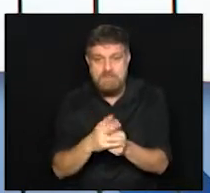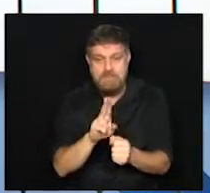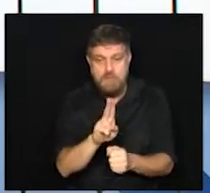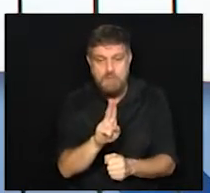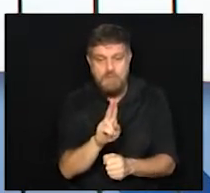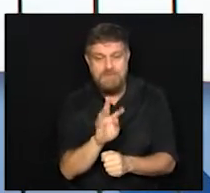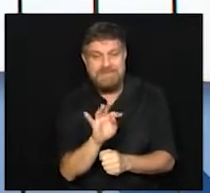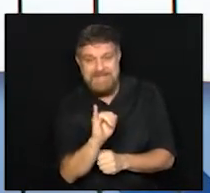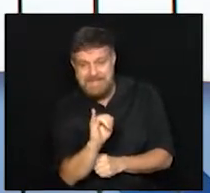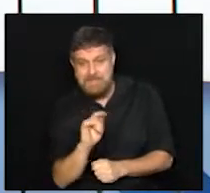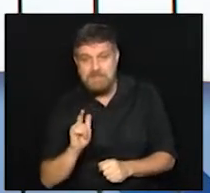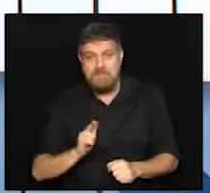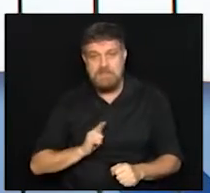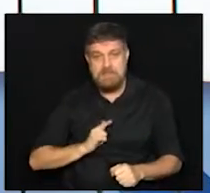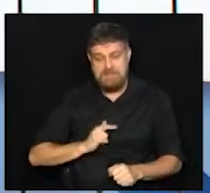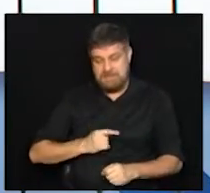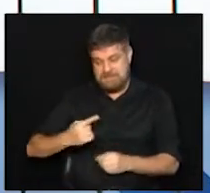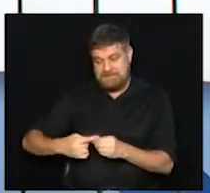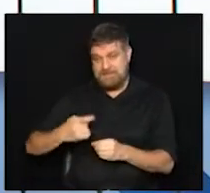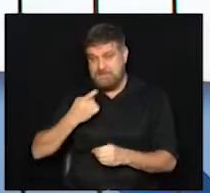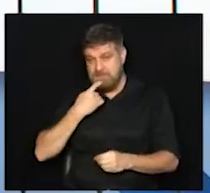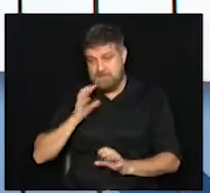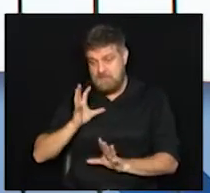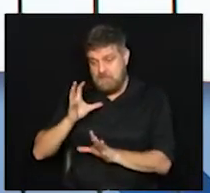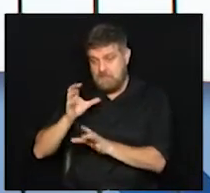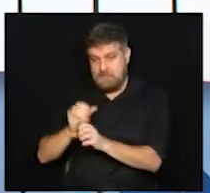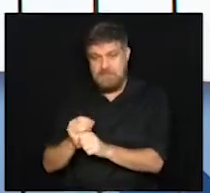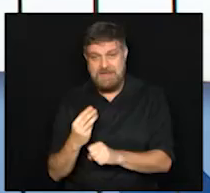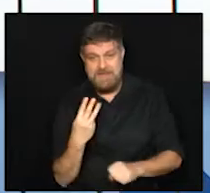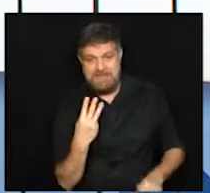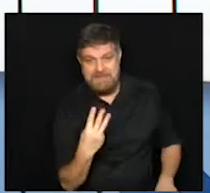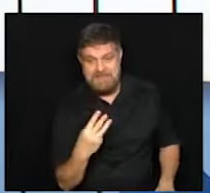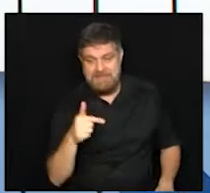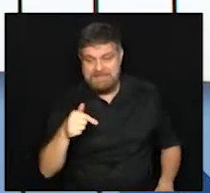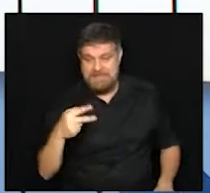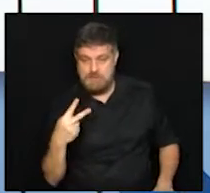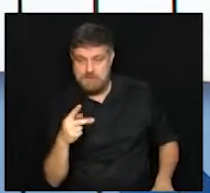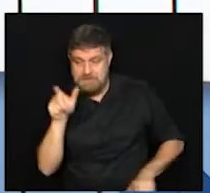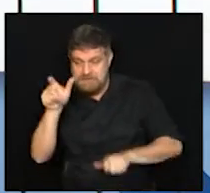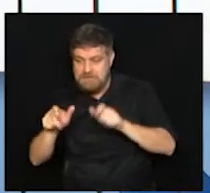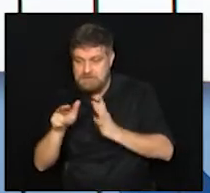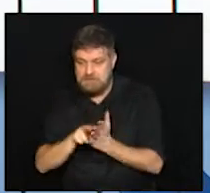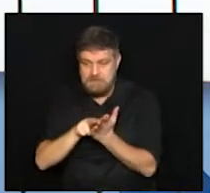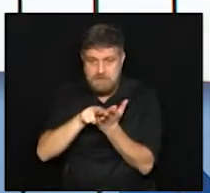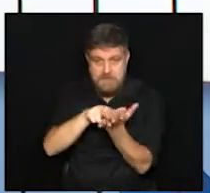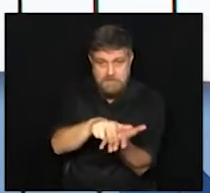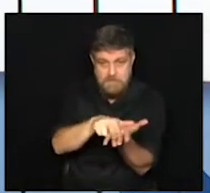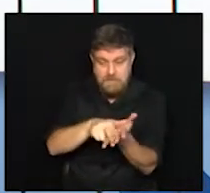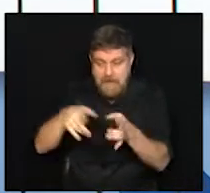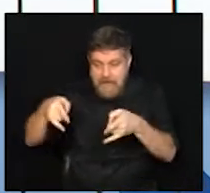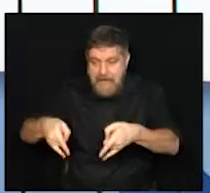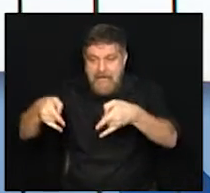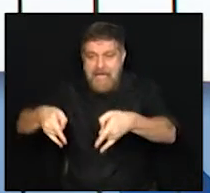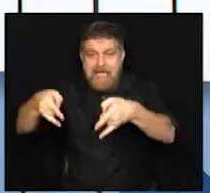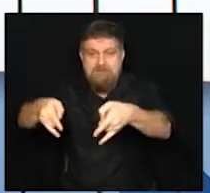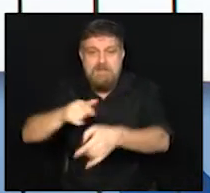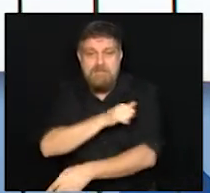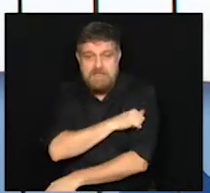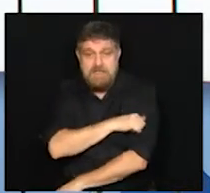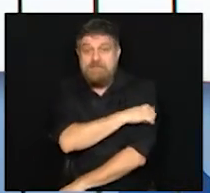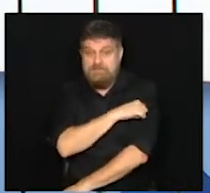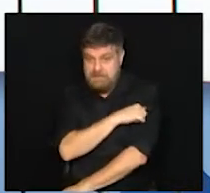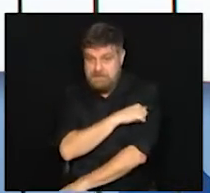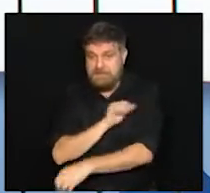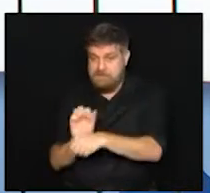temos ainda na cidade 372 pacientes internados em leitos de enfermaria